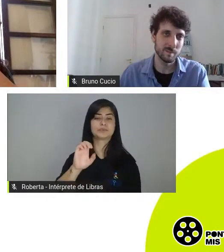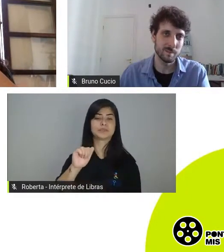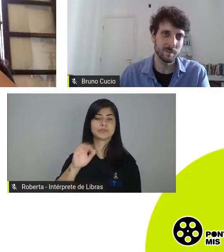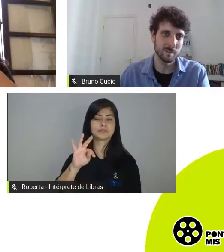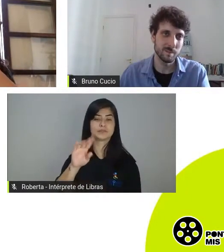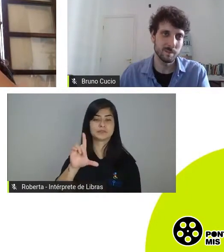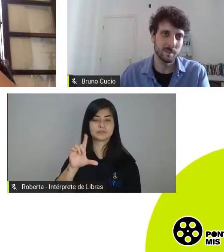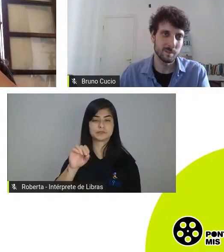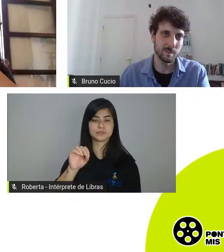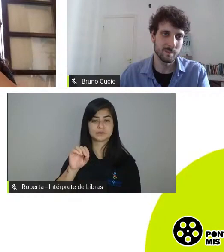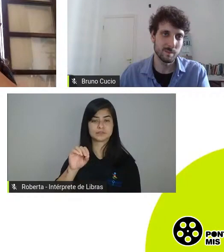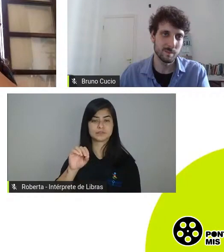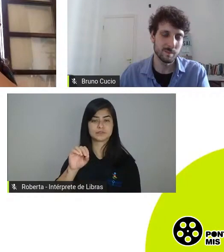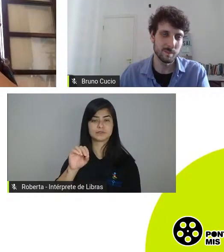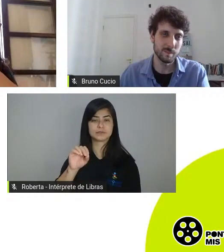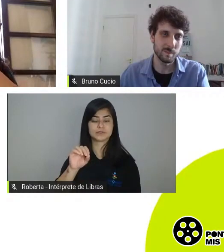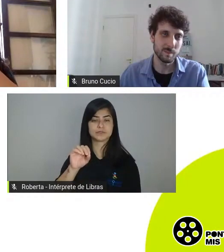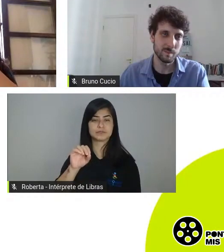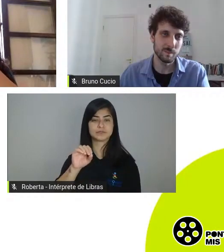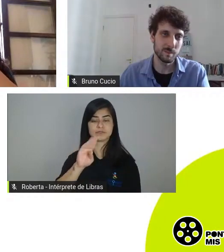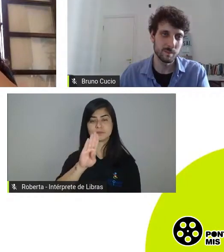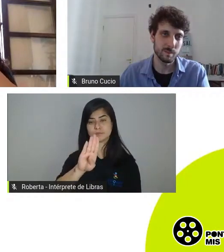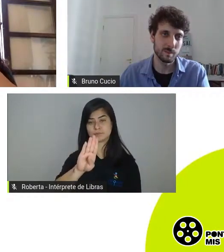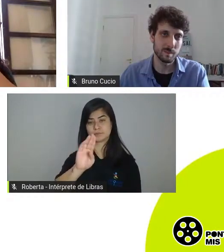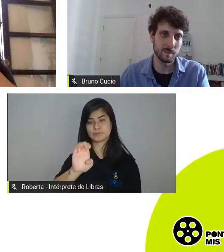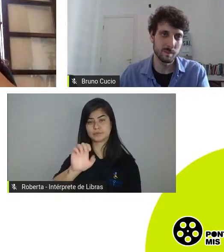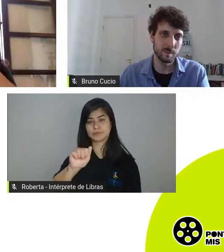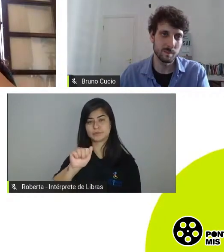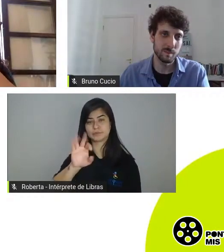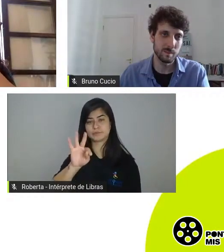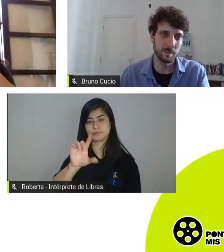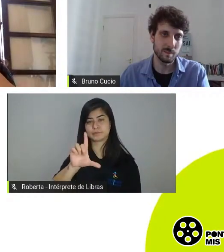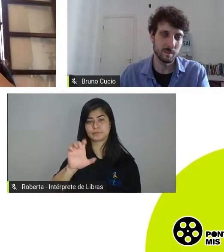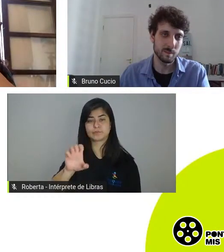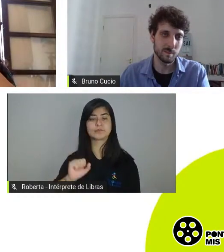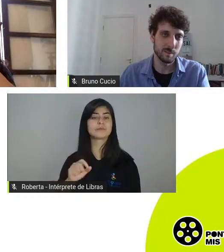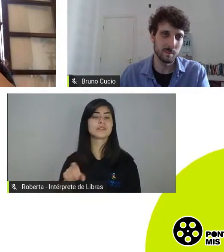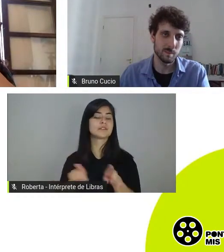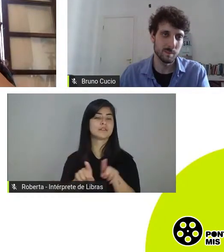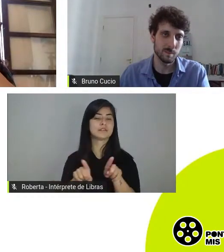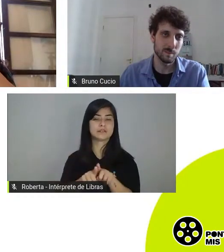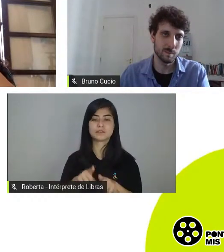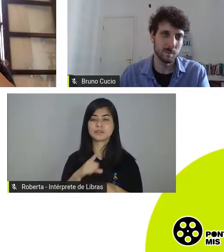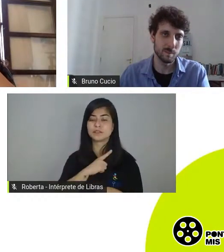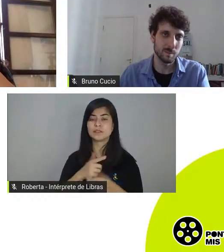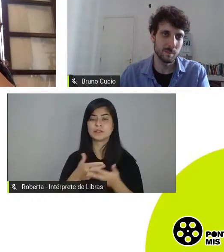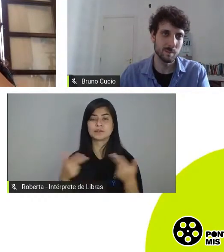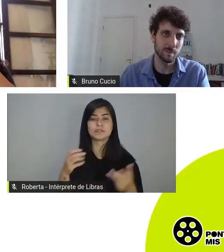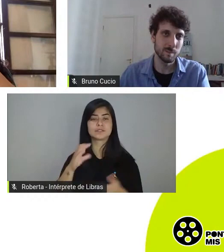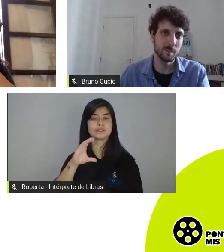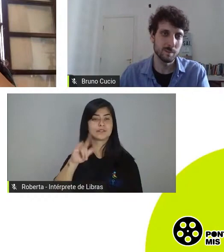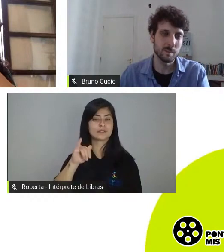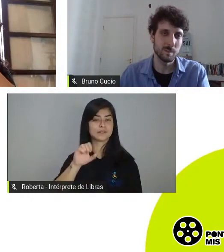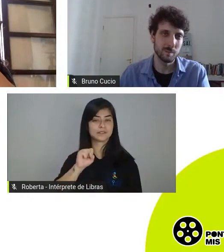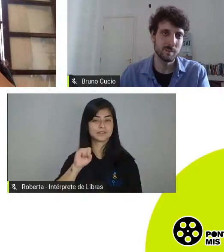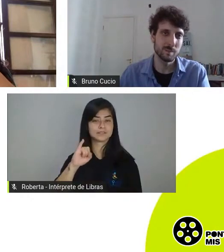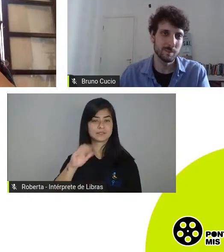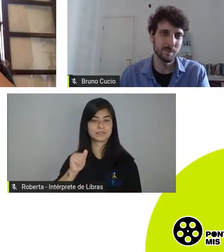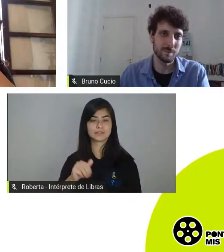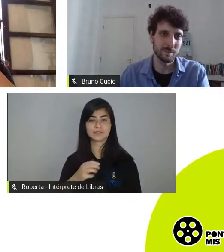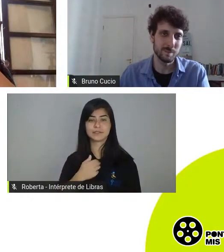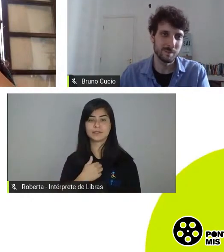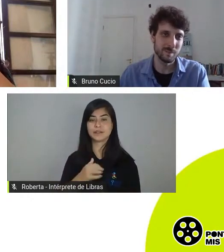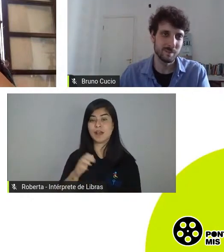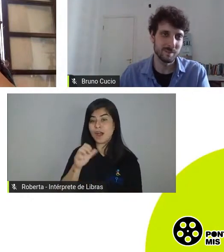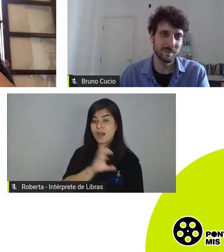sebo, viajando. E tem coisas clássicas, como Io che amo